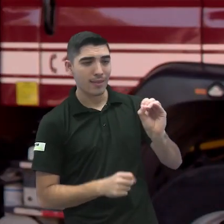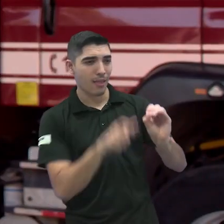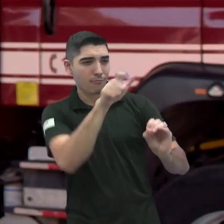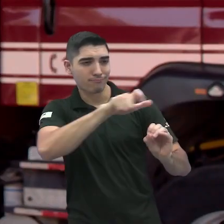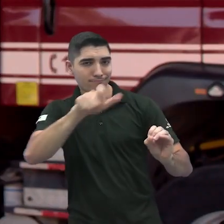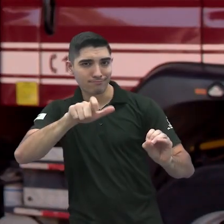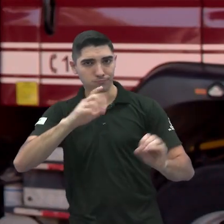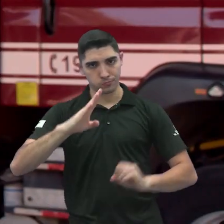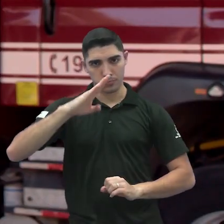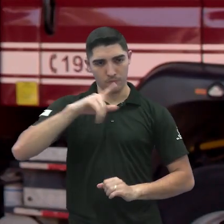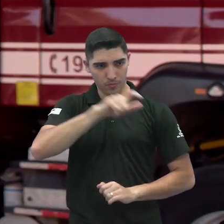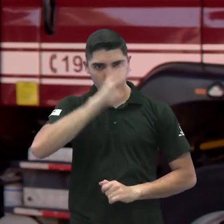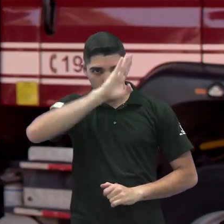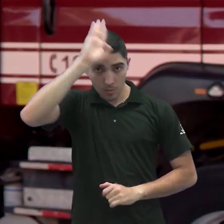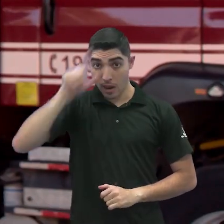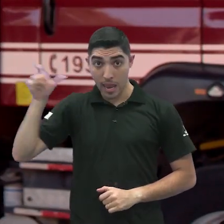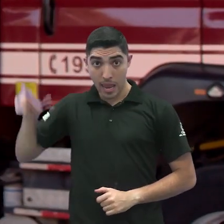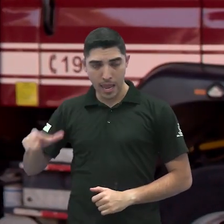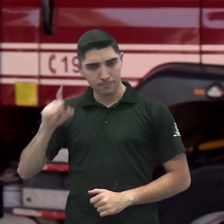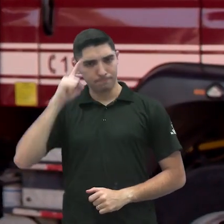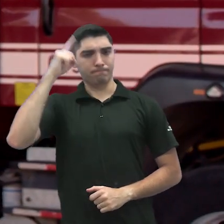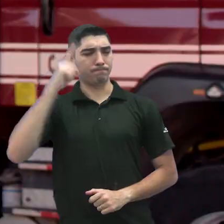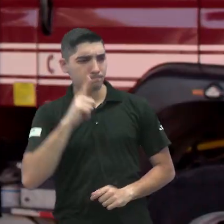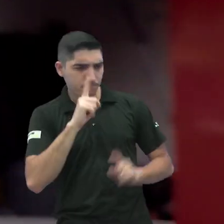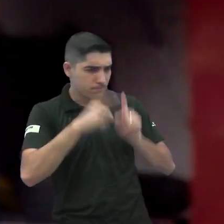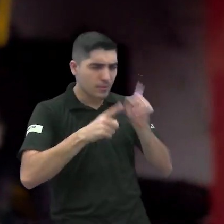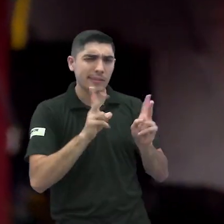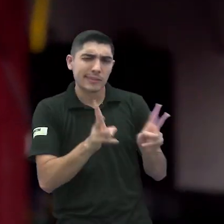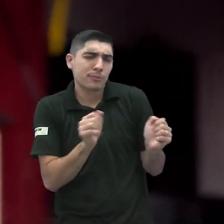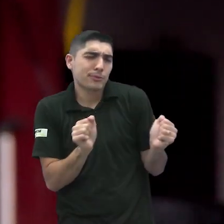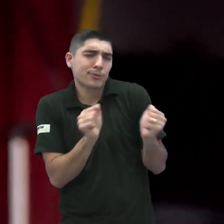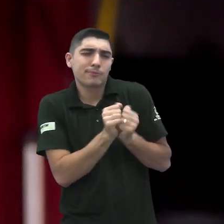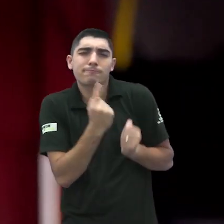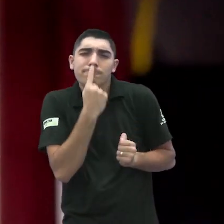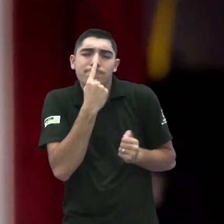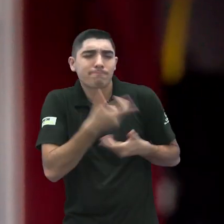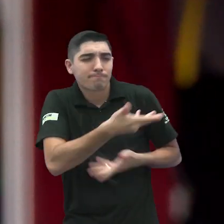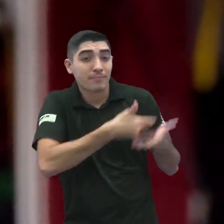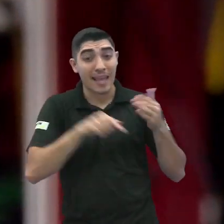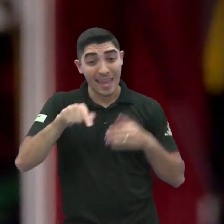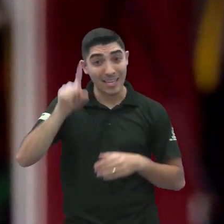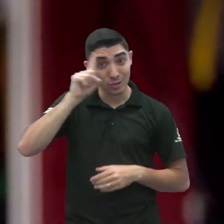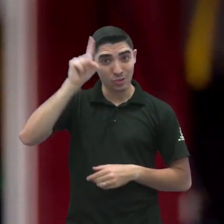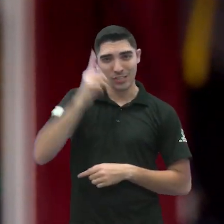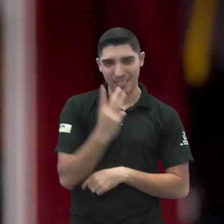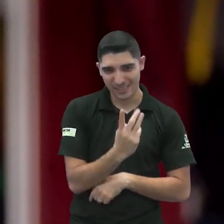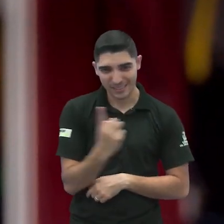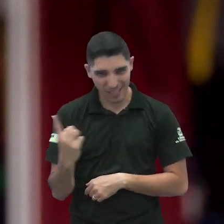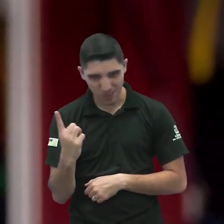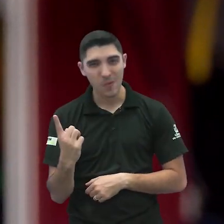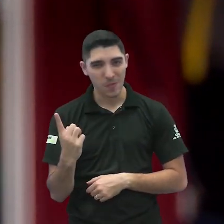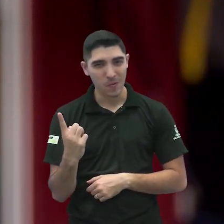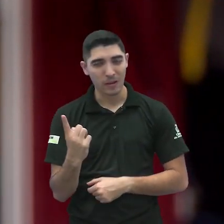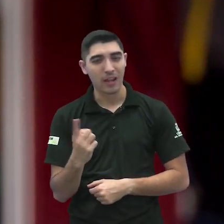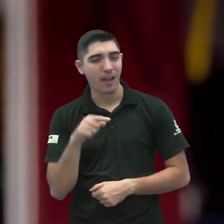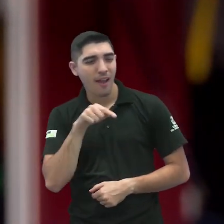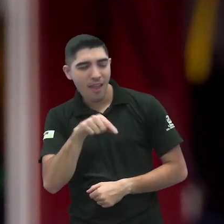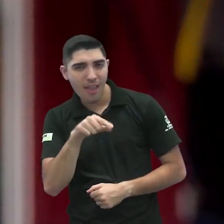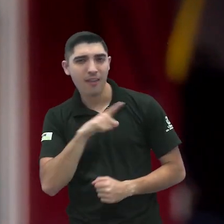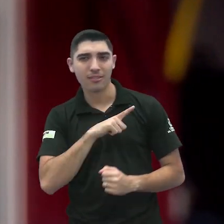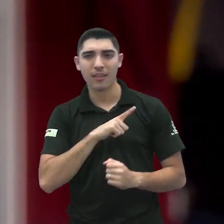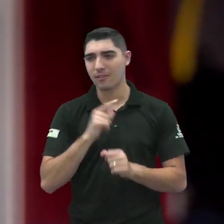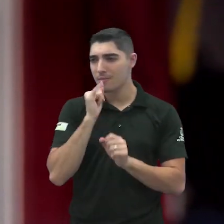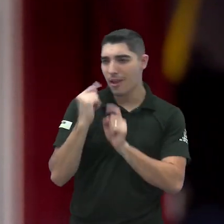sob o seu comando. Ele conta que, entre os militares, é tanto tempo de convivência que, em dias como a véspera de